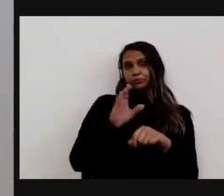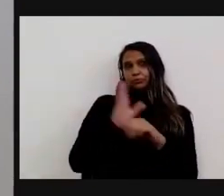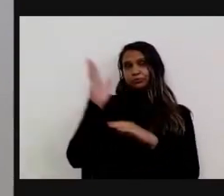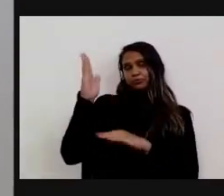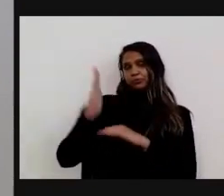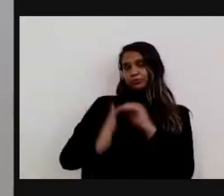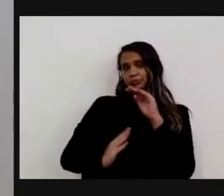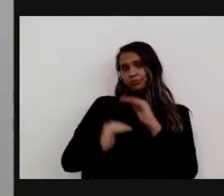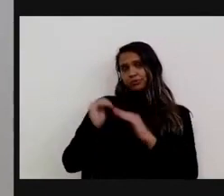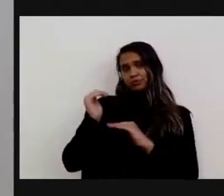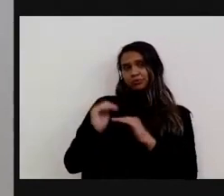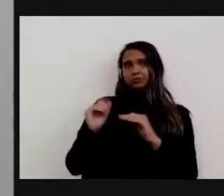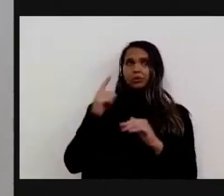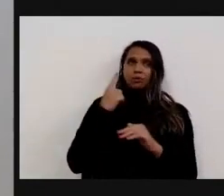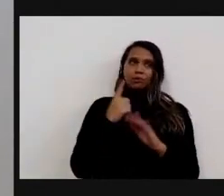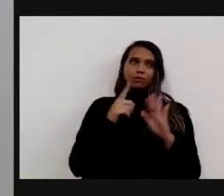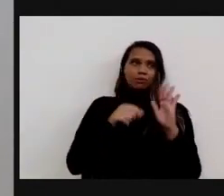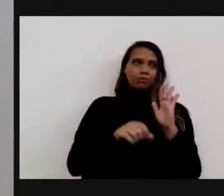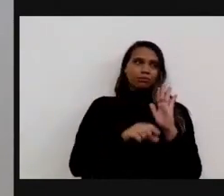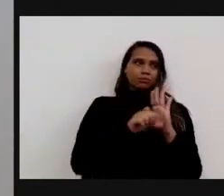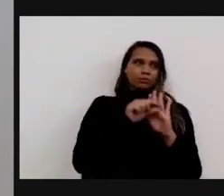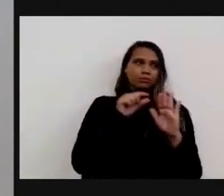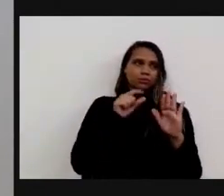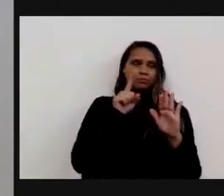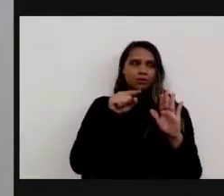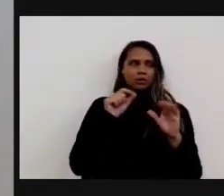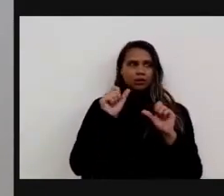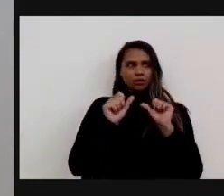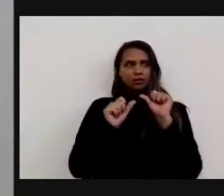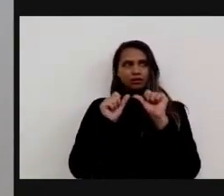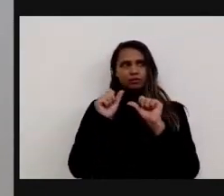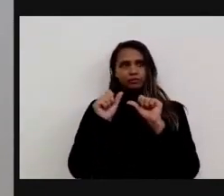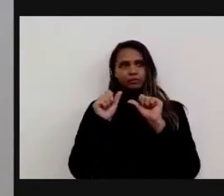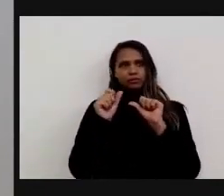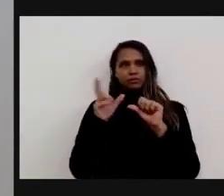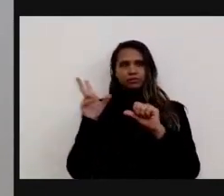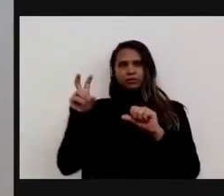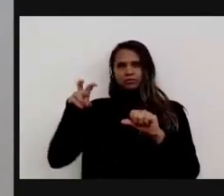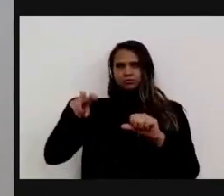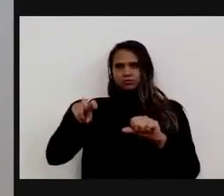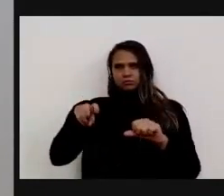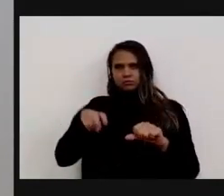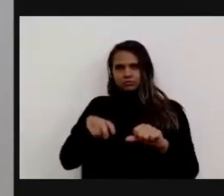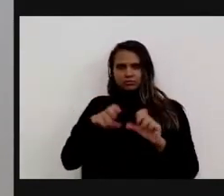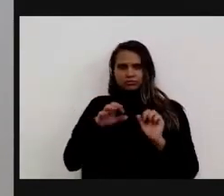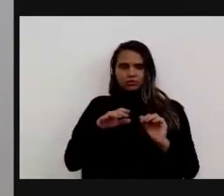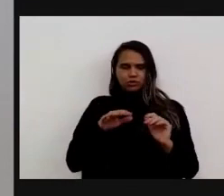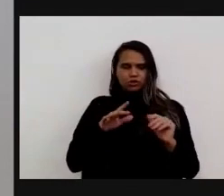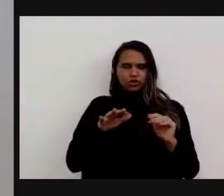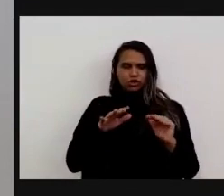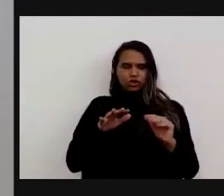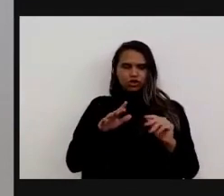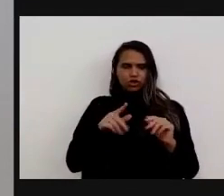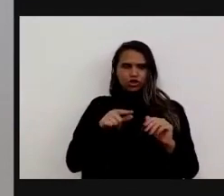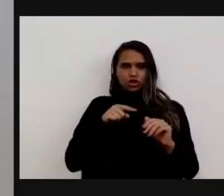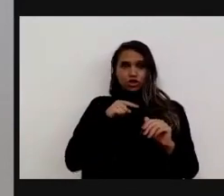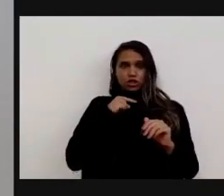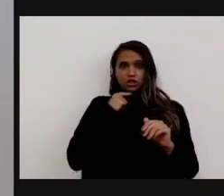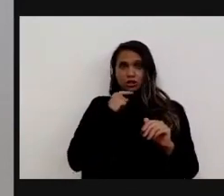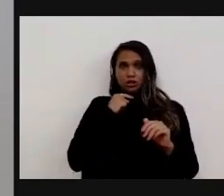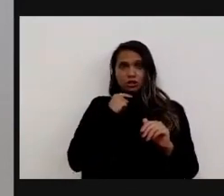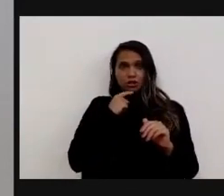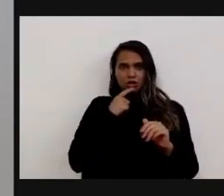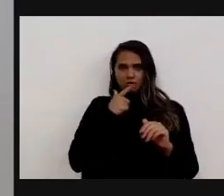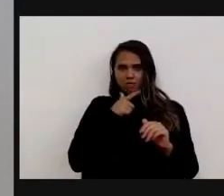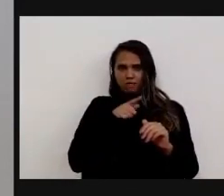você tá falando aqui um dos princípios do nosso órgão é inovação tá aí você senta lá no computador ninguém consegue Inovar no dia